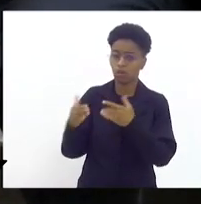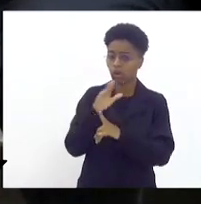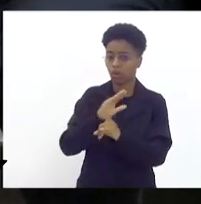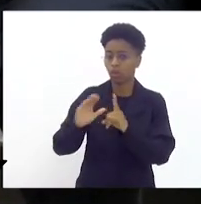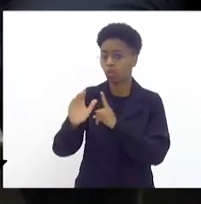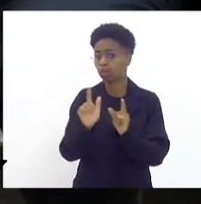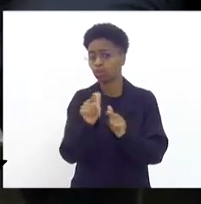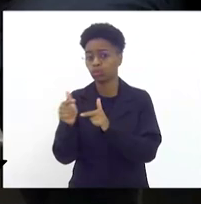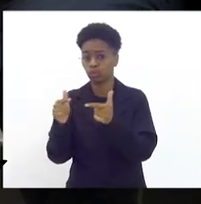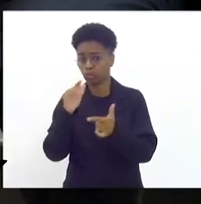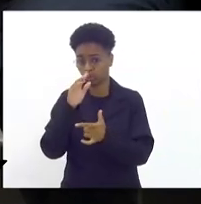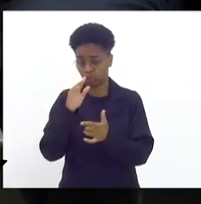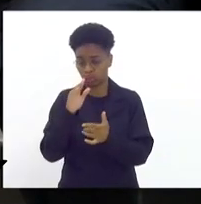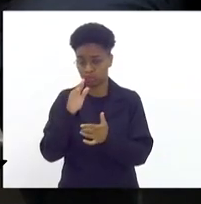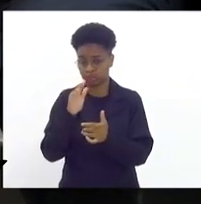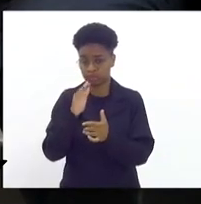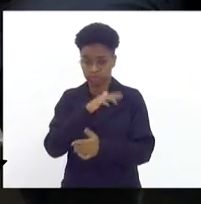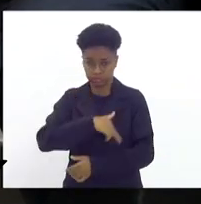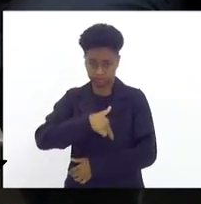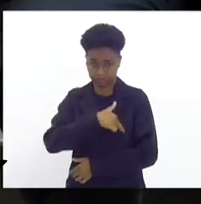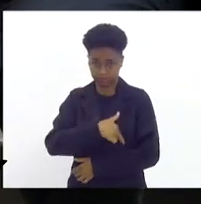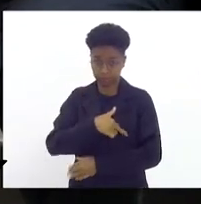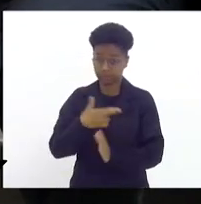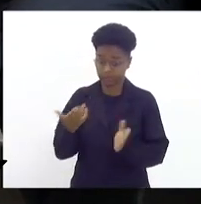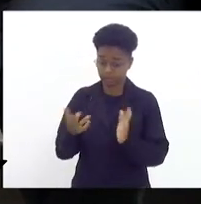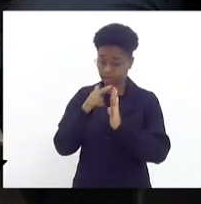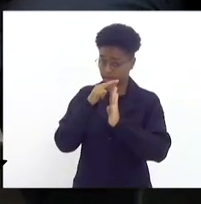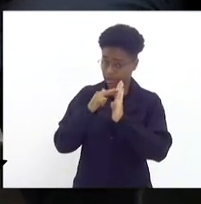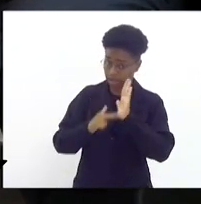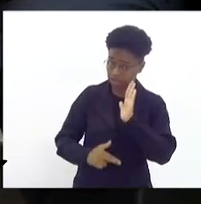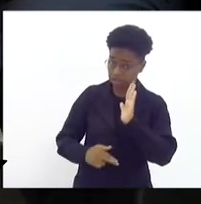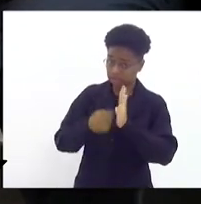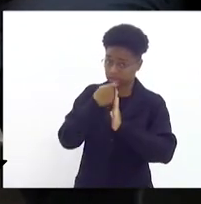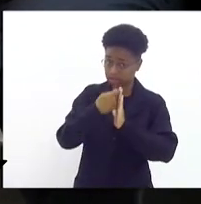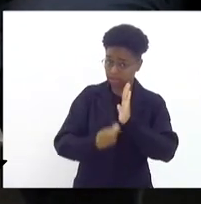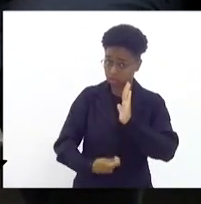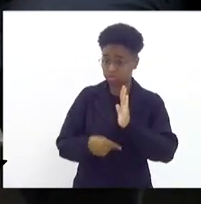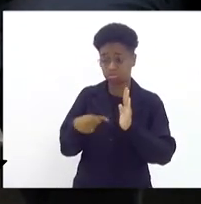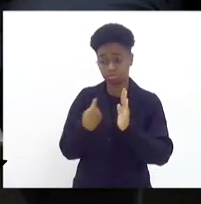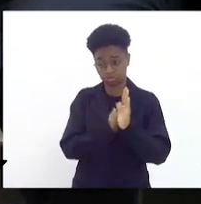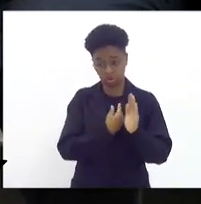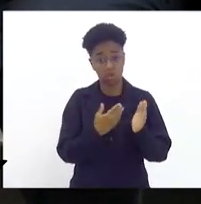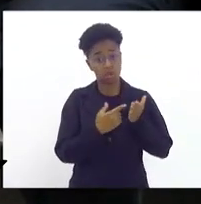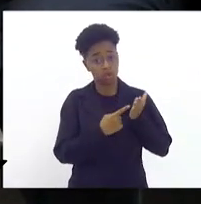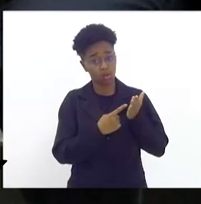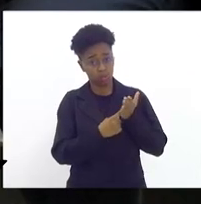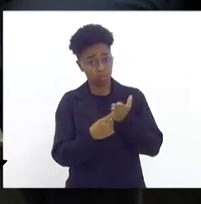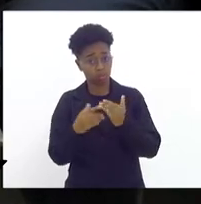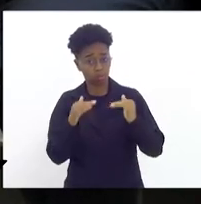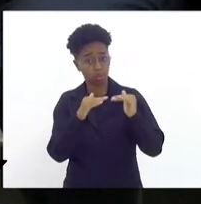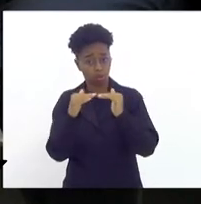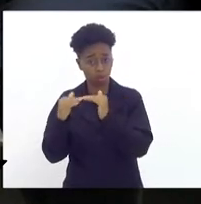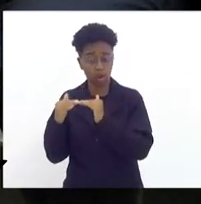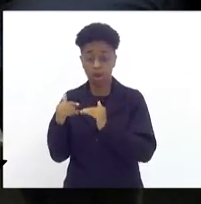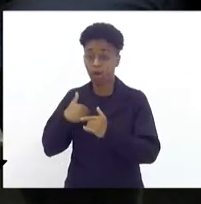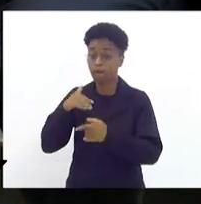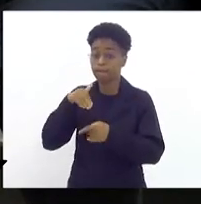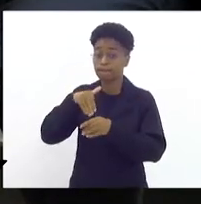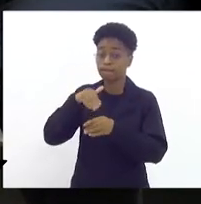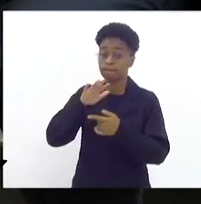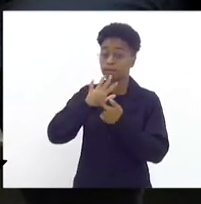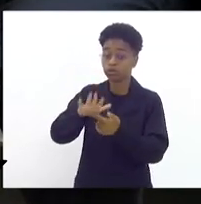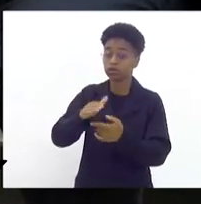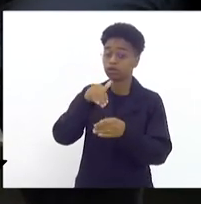crença. Essa redação foi acordada aqui e eu apenas expressei nesse voto em separado.